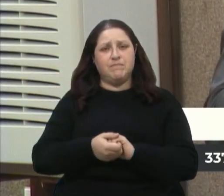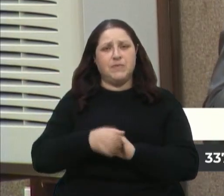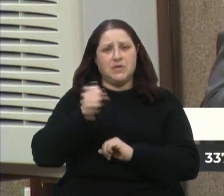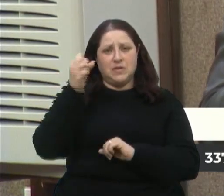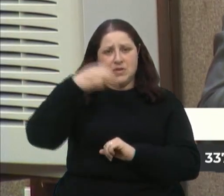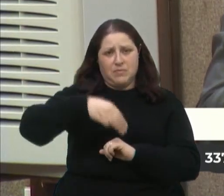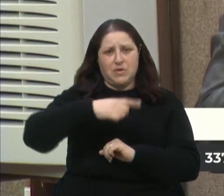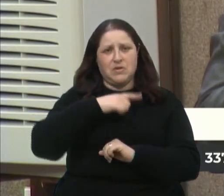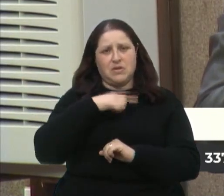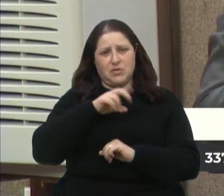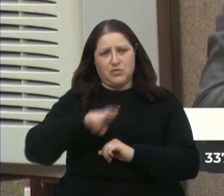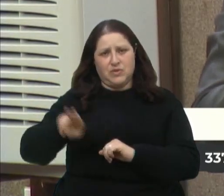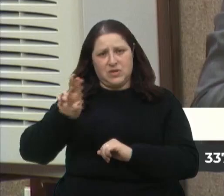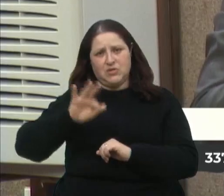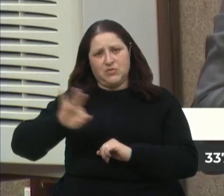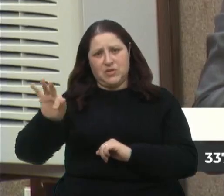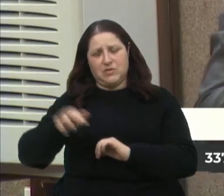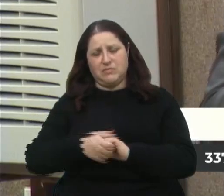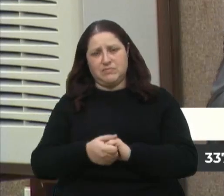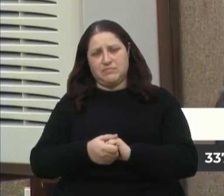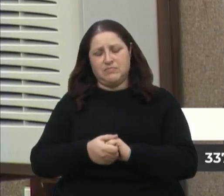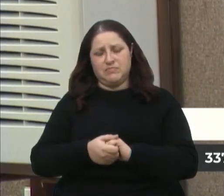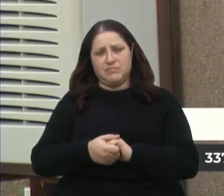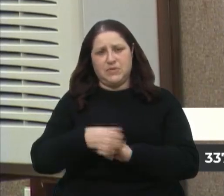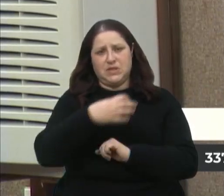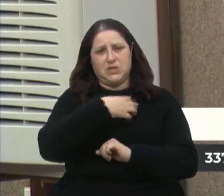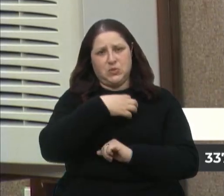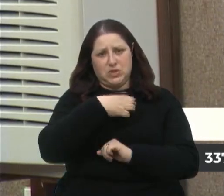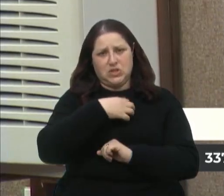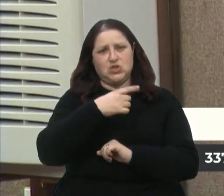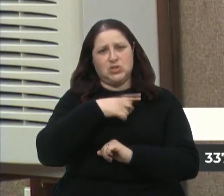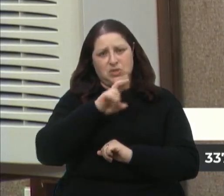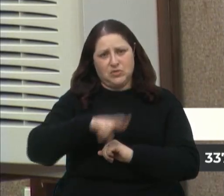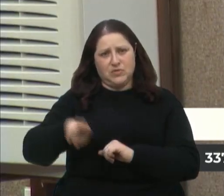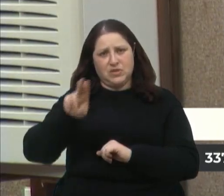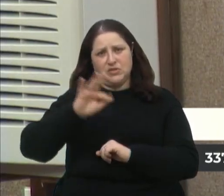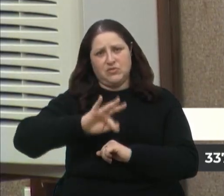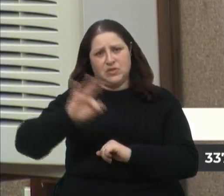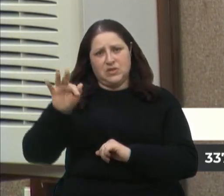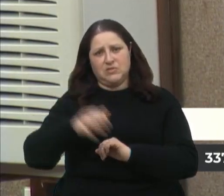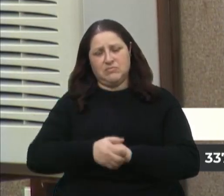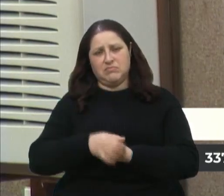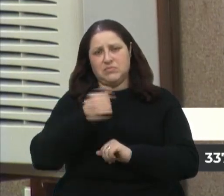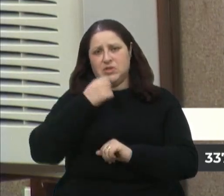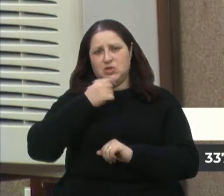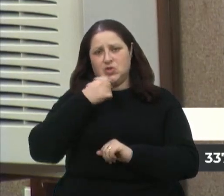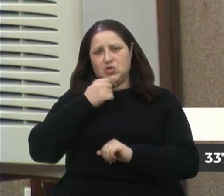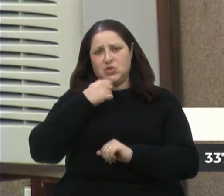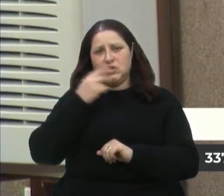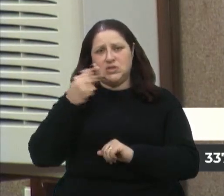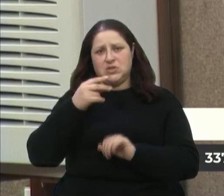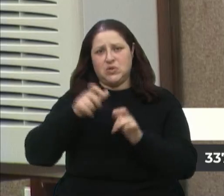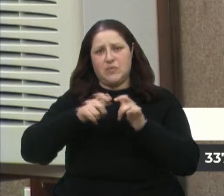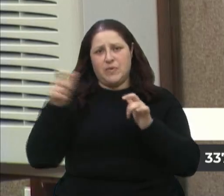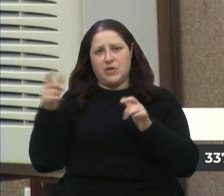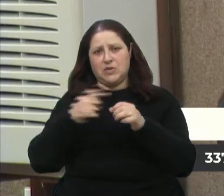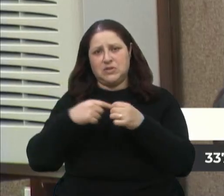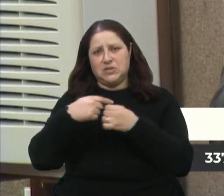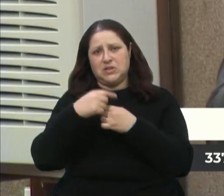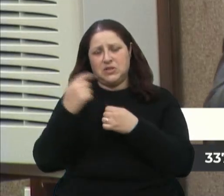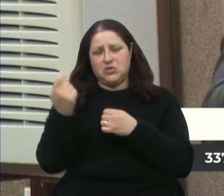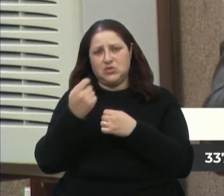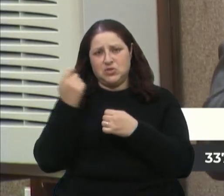Maria tem Universidade Federal. Rio Grande tem Universidade Federal. E Caxias do Sul, que é a segunda maior cidade do